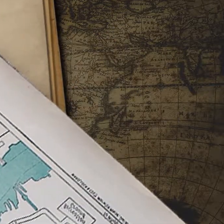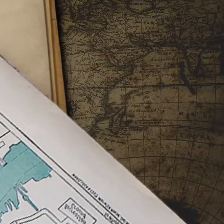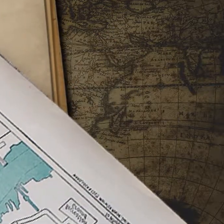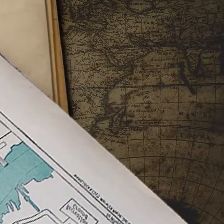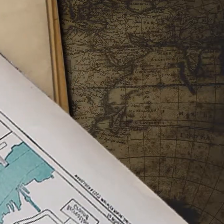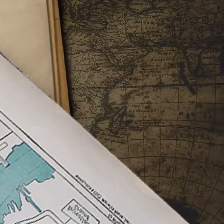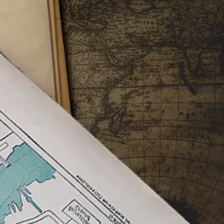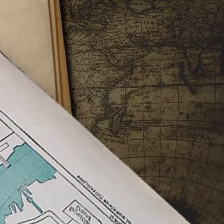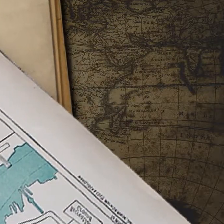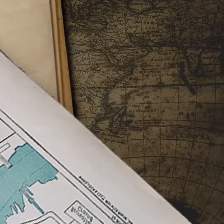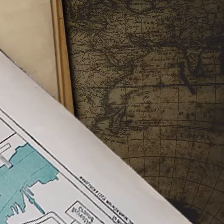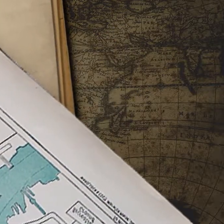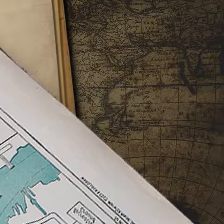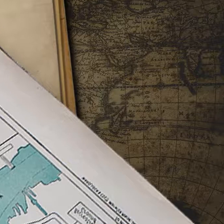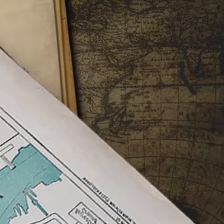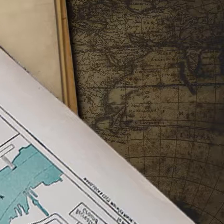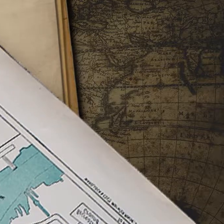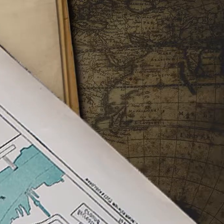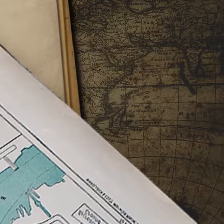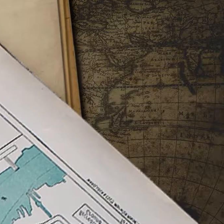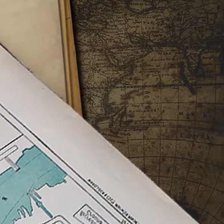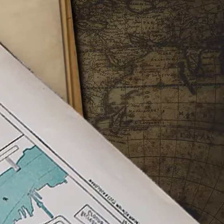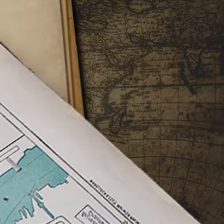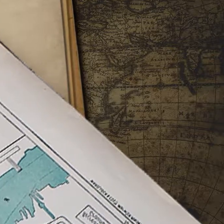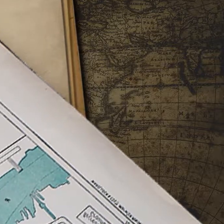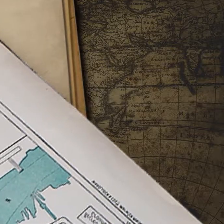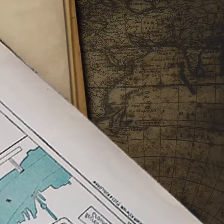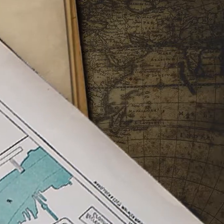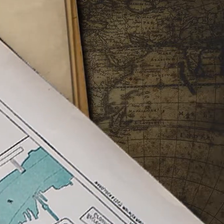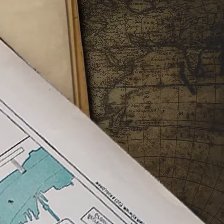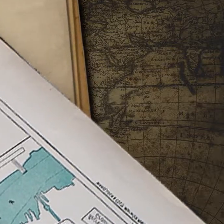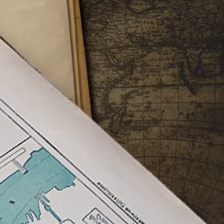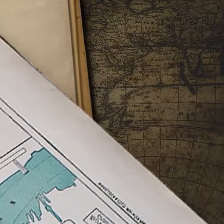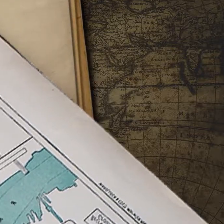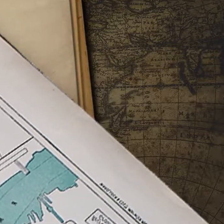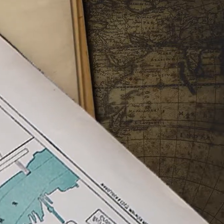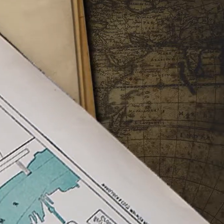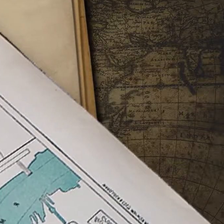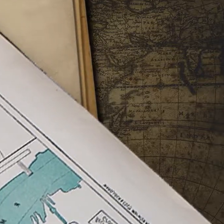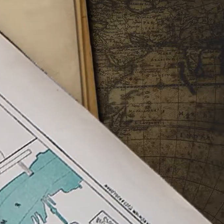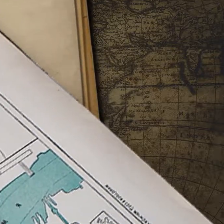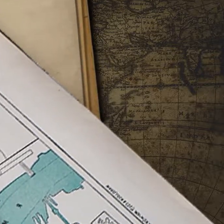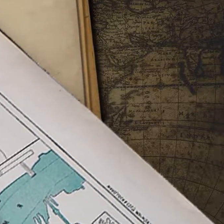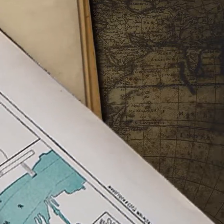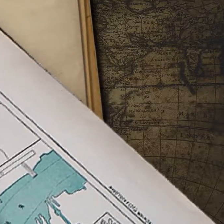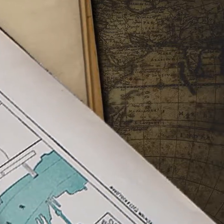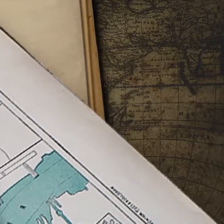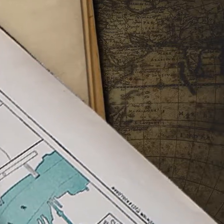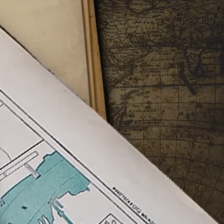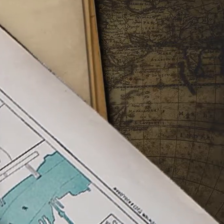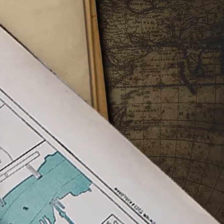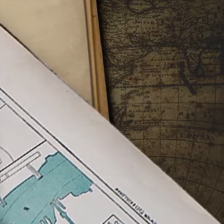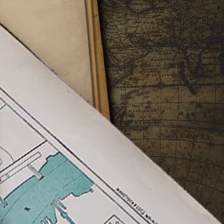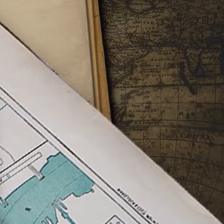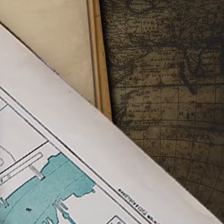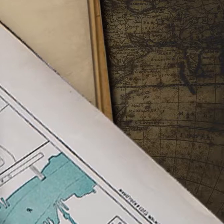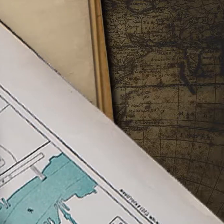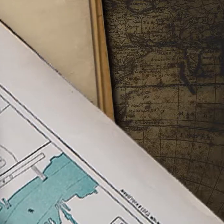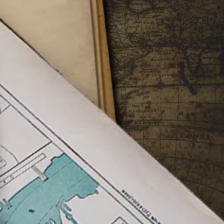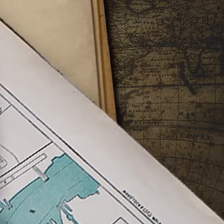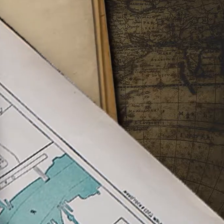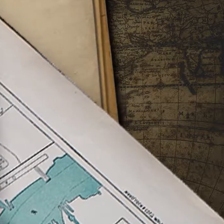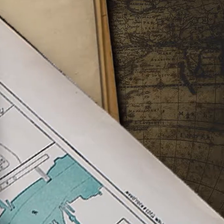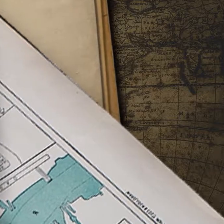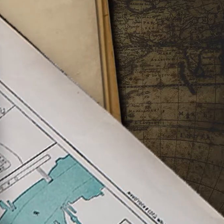Aouda está sentada na parte externa do navio, próxima da beirada. Ela veste um grande e elegante vestido. Tem os